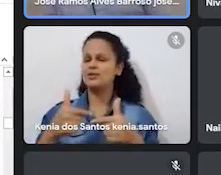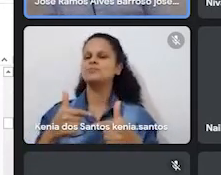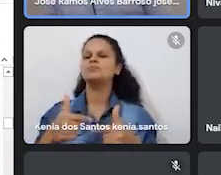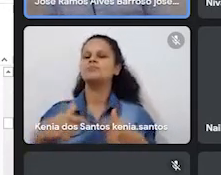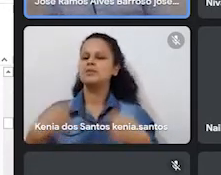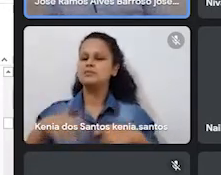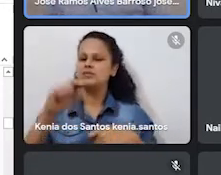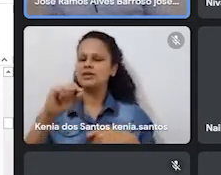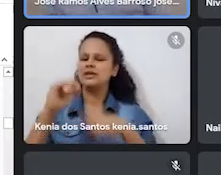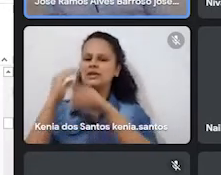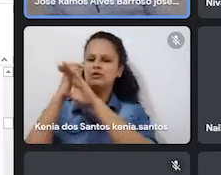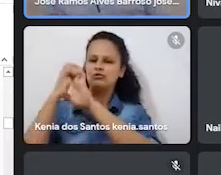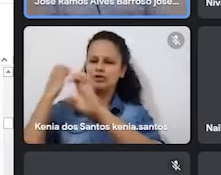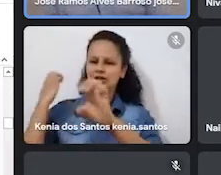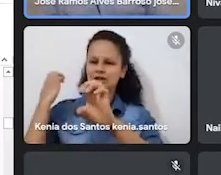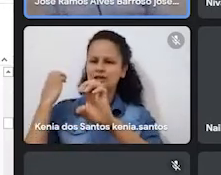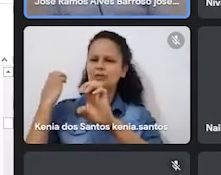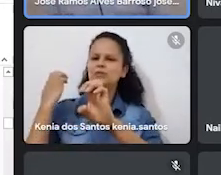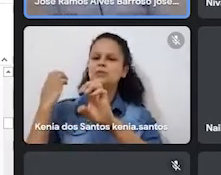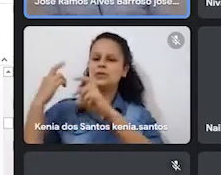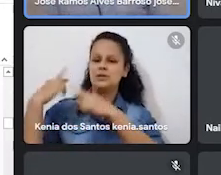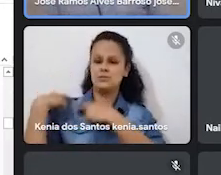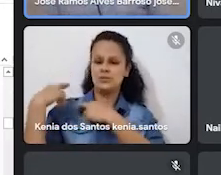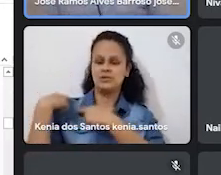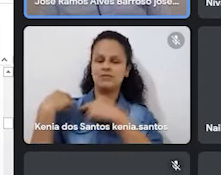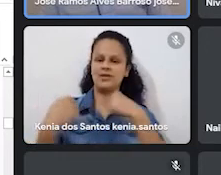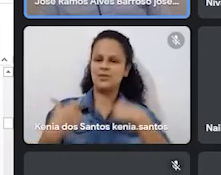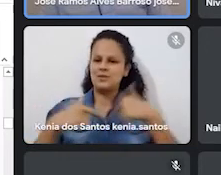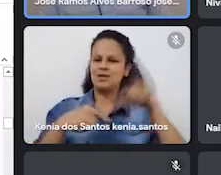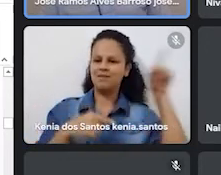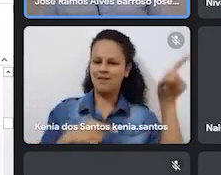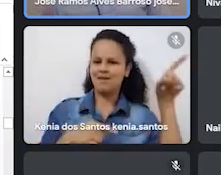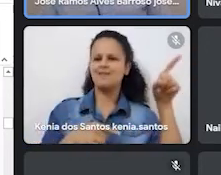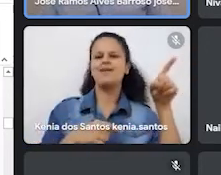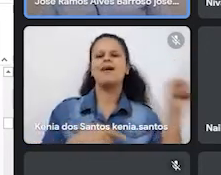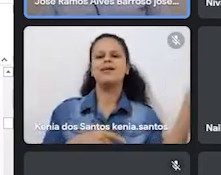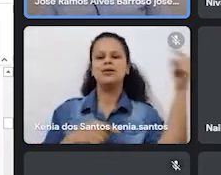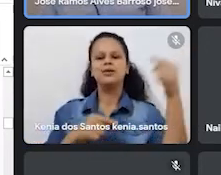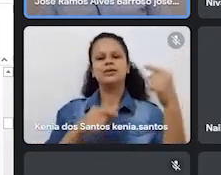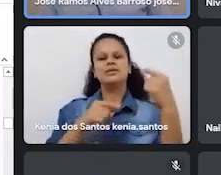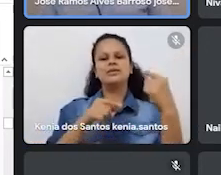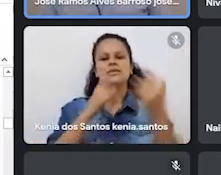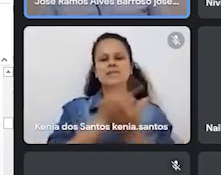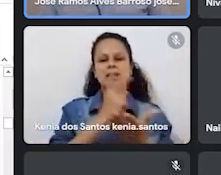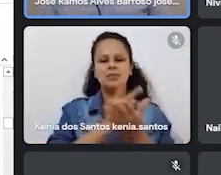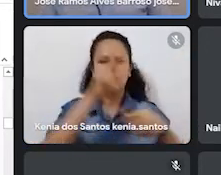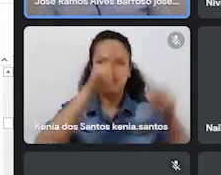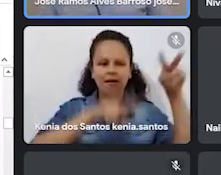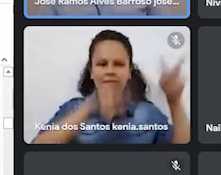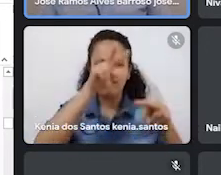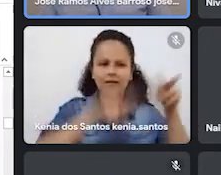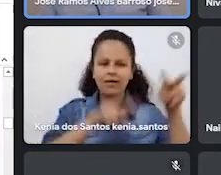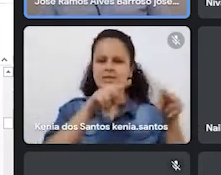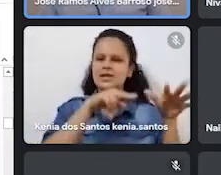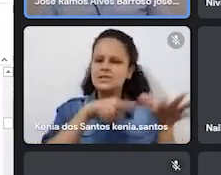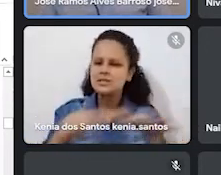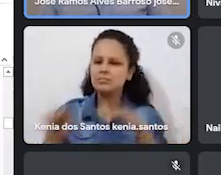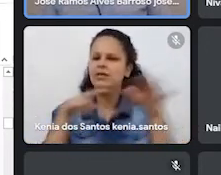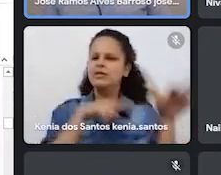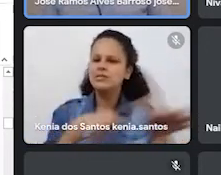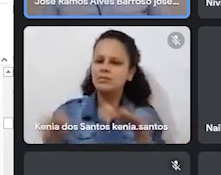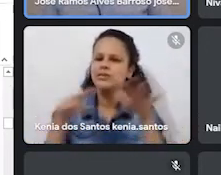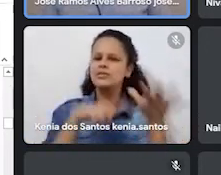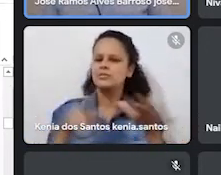engenheiro responsável aqui, toda semana, as análises de todas as atividades que a